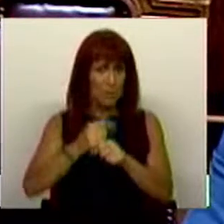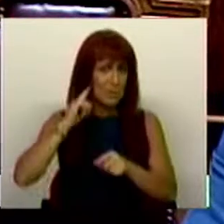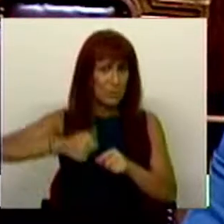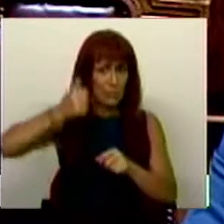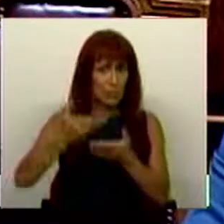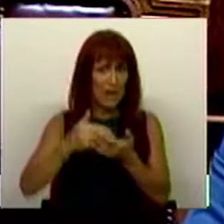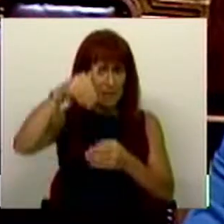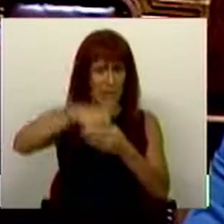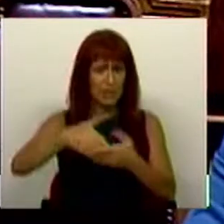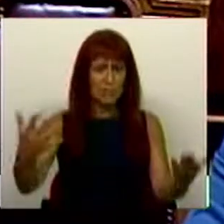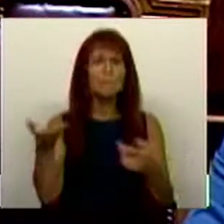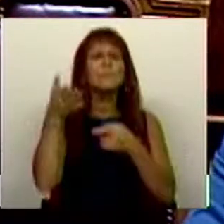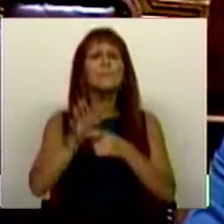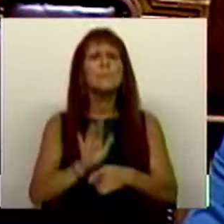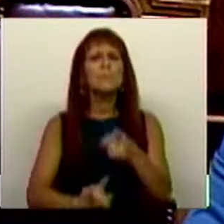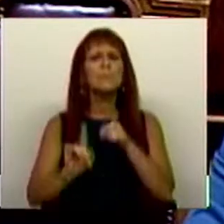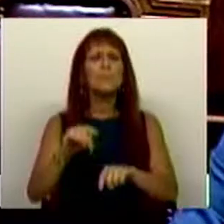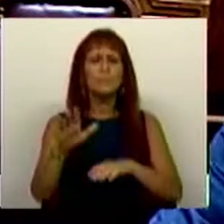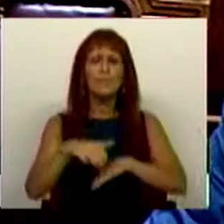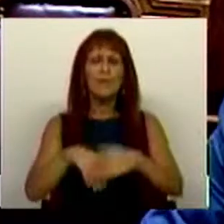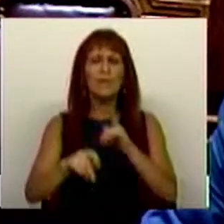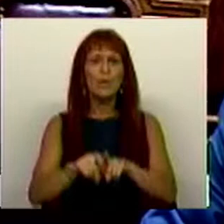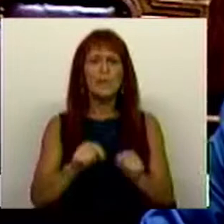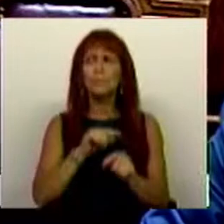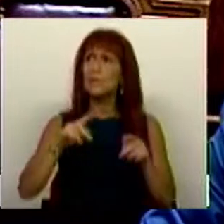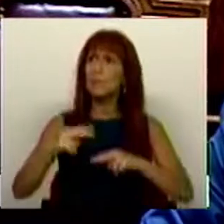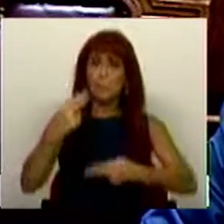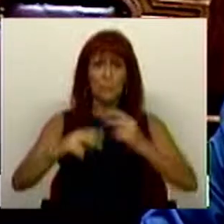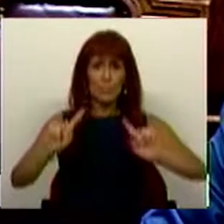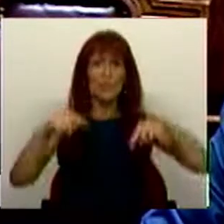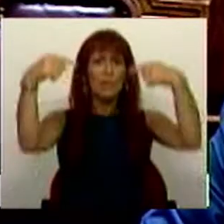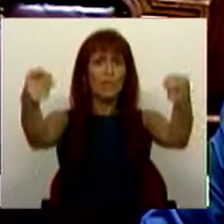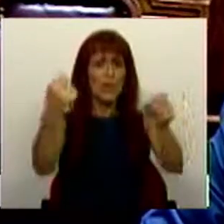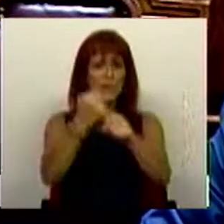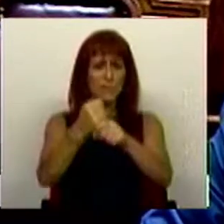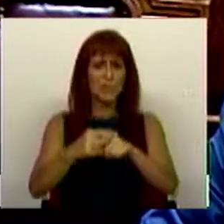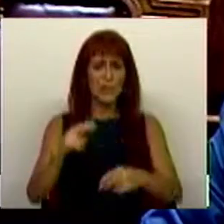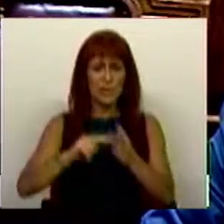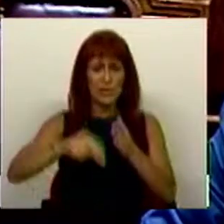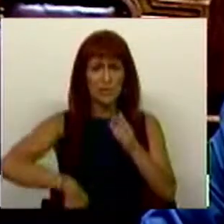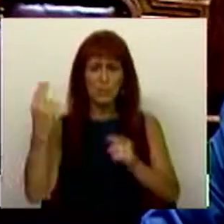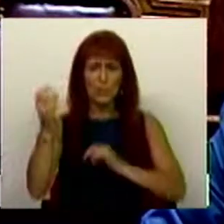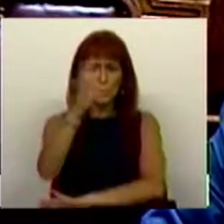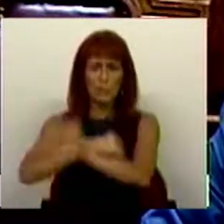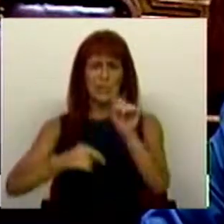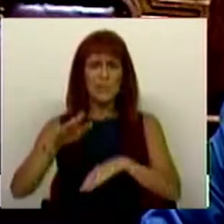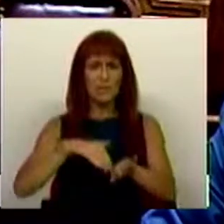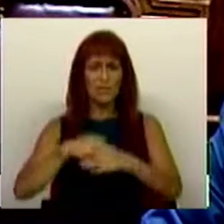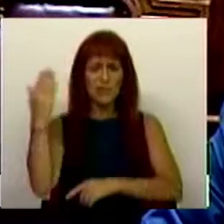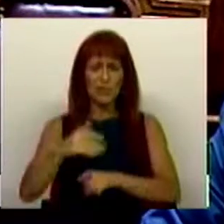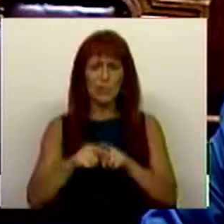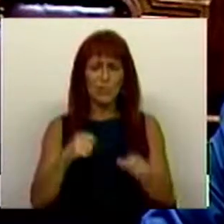mercado interno, nomeadamente na prestação transnacional de serviços. O Tratado da União Europeia estabelece o direito de as